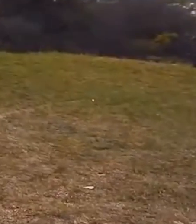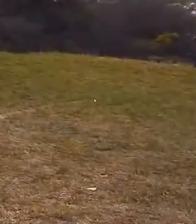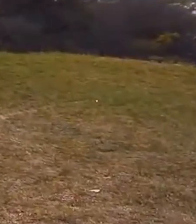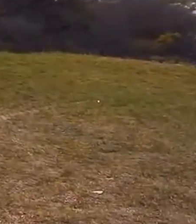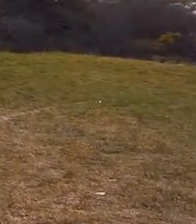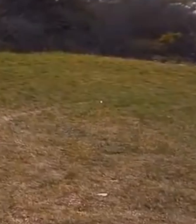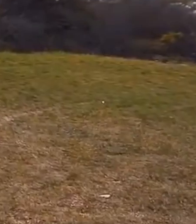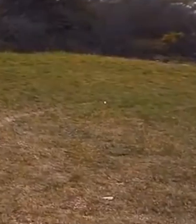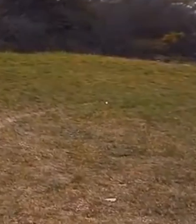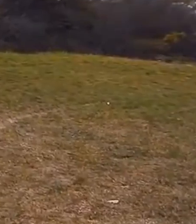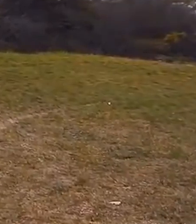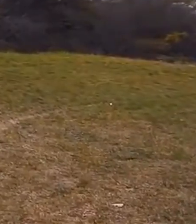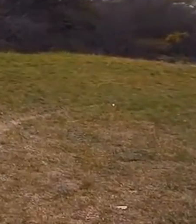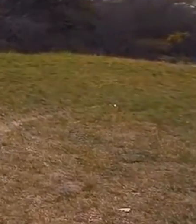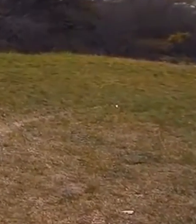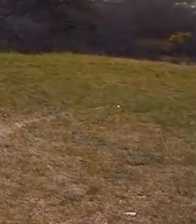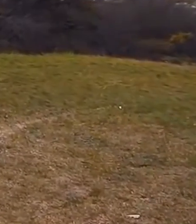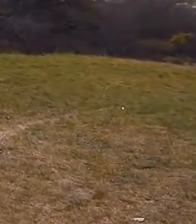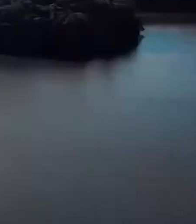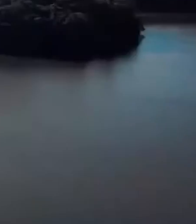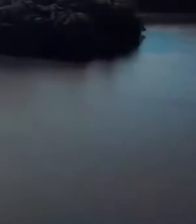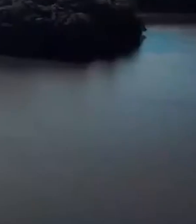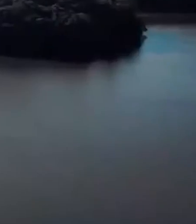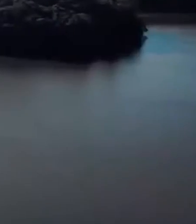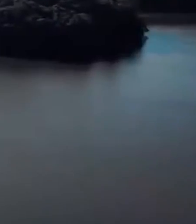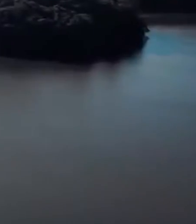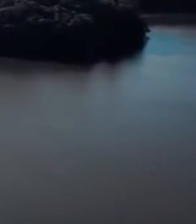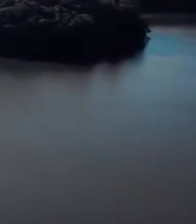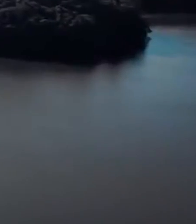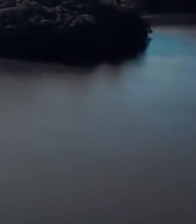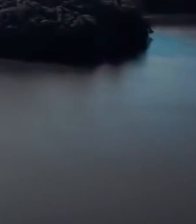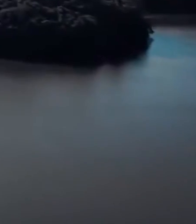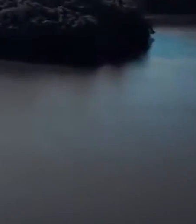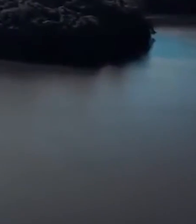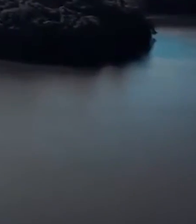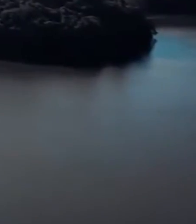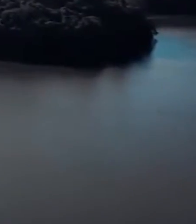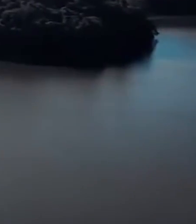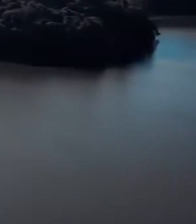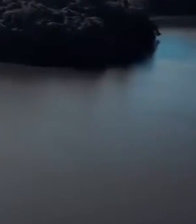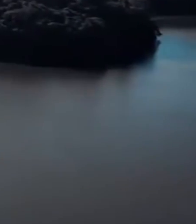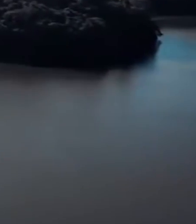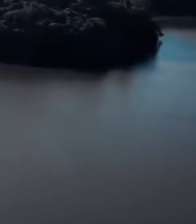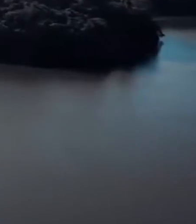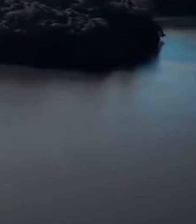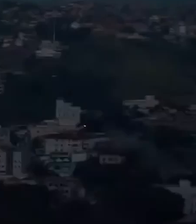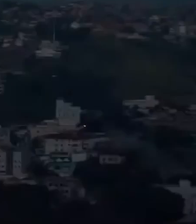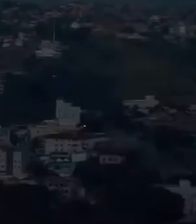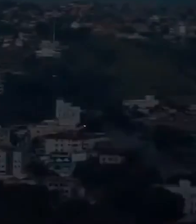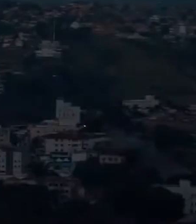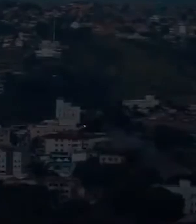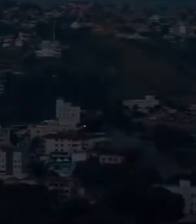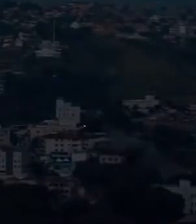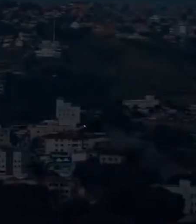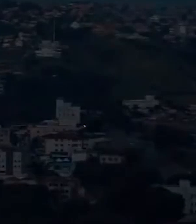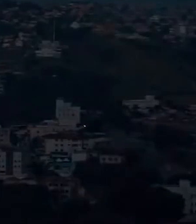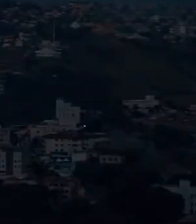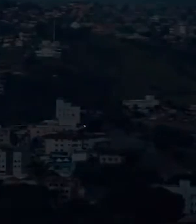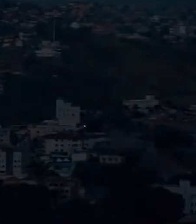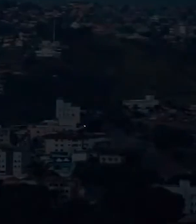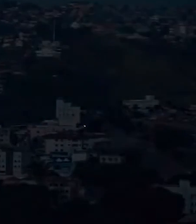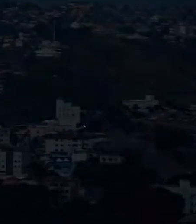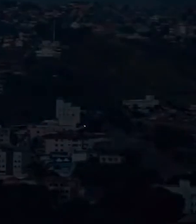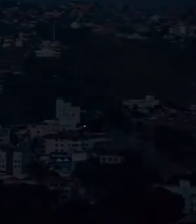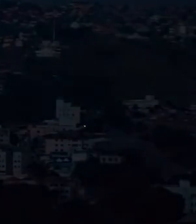A vontade de amar que me paralisa o trabalho vem de Itabira, e o hábito de sofrer, que tanto me diverte,